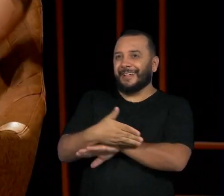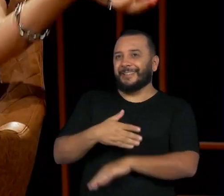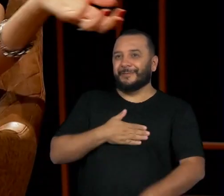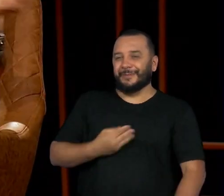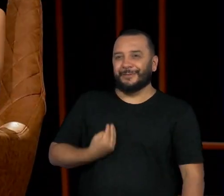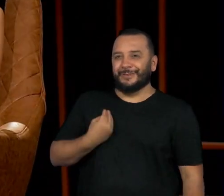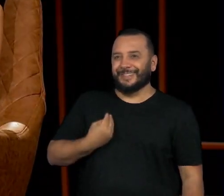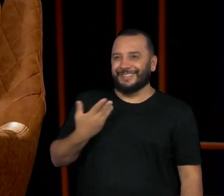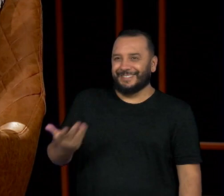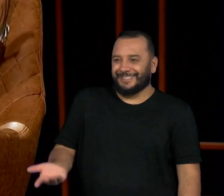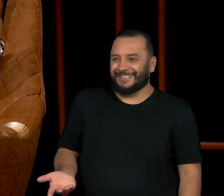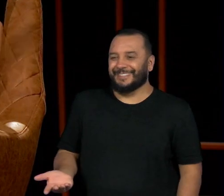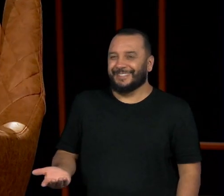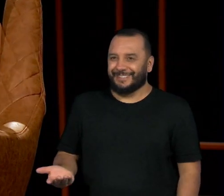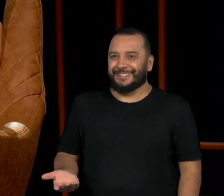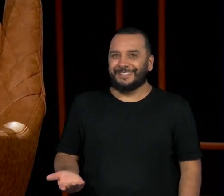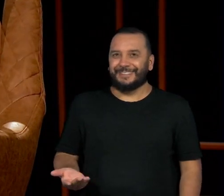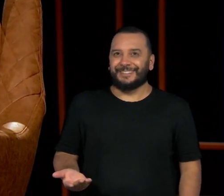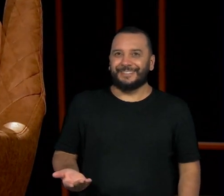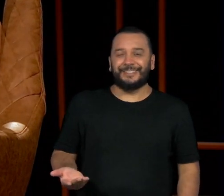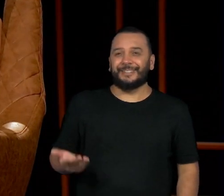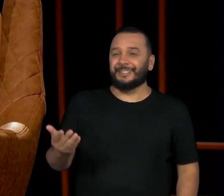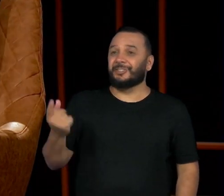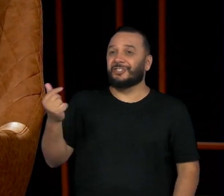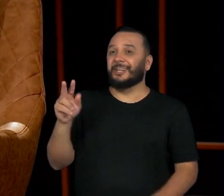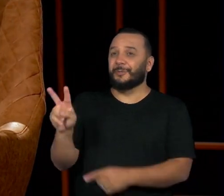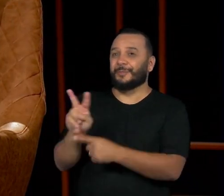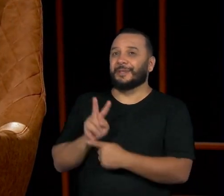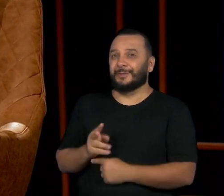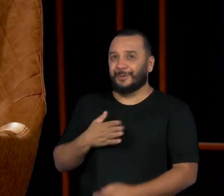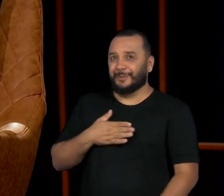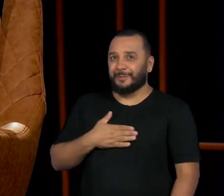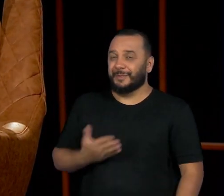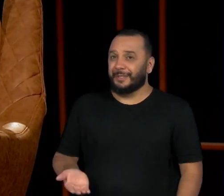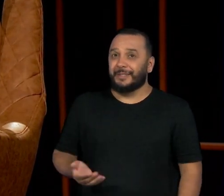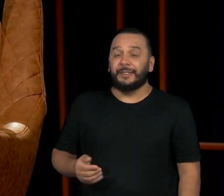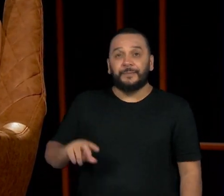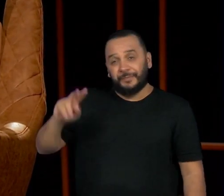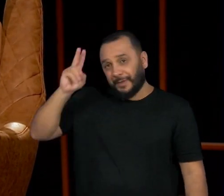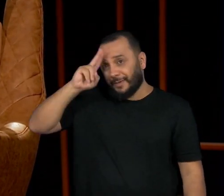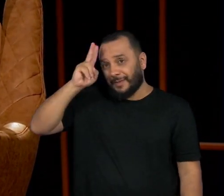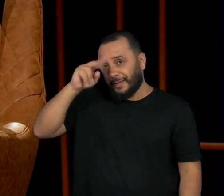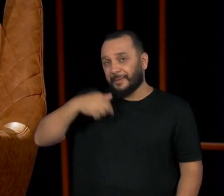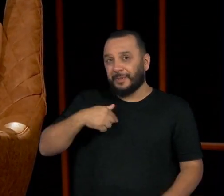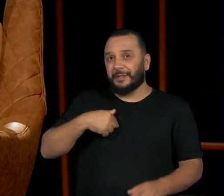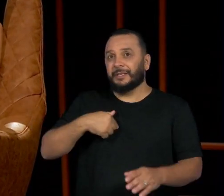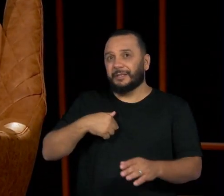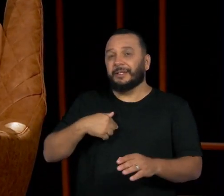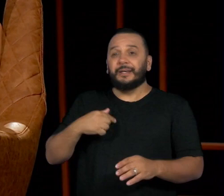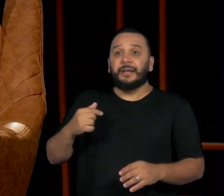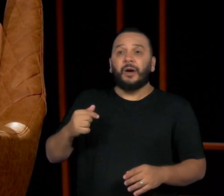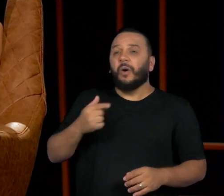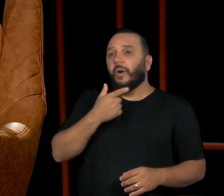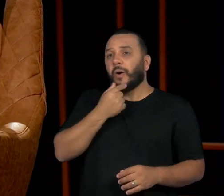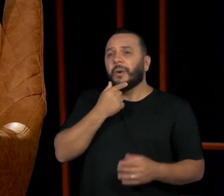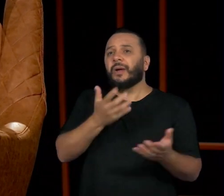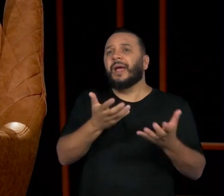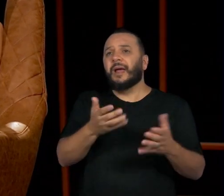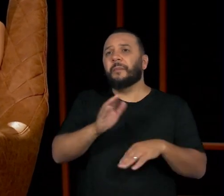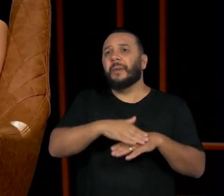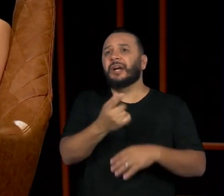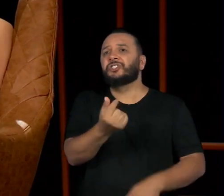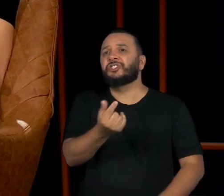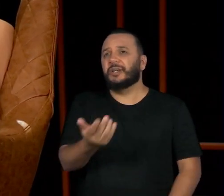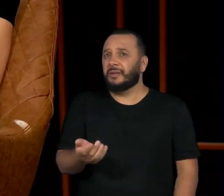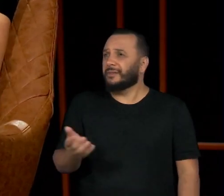realizar o que, né, isso, emprestar dinheiro. Eu lembro que o ECAD bateu na porta querendo mais dinheiro e a gente não cobrava